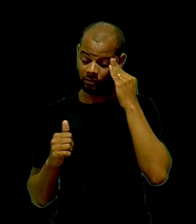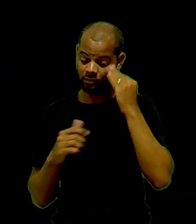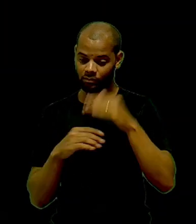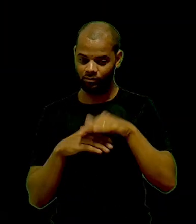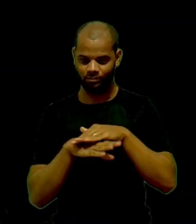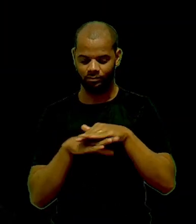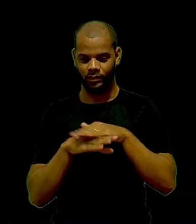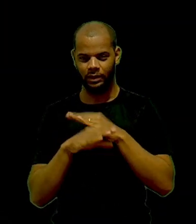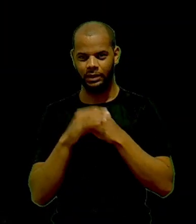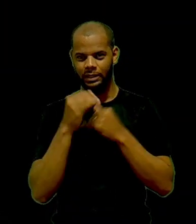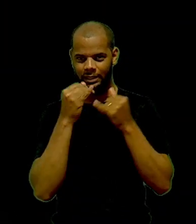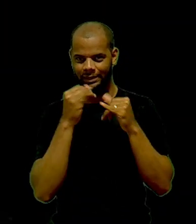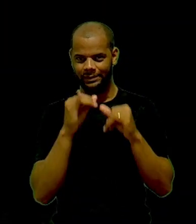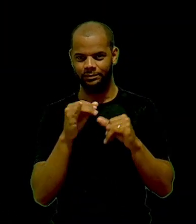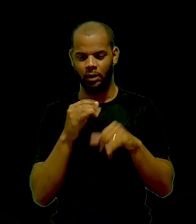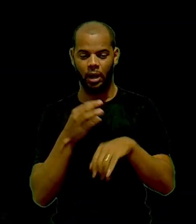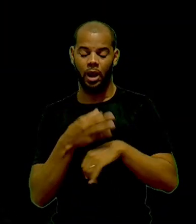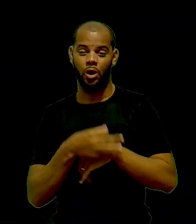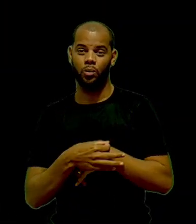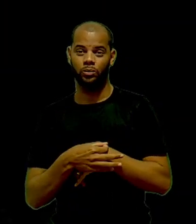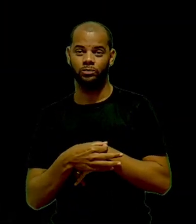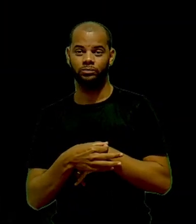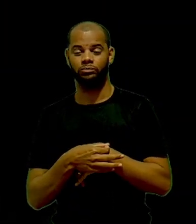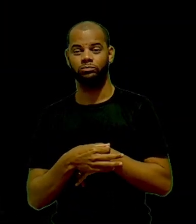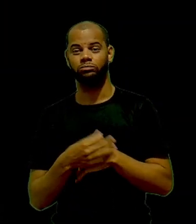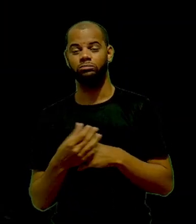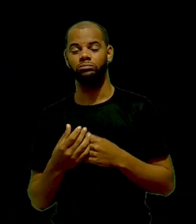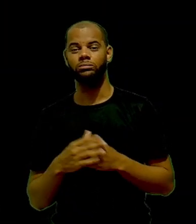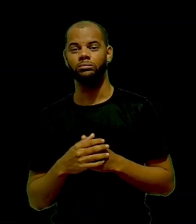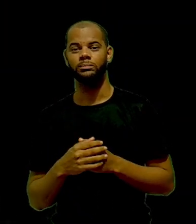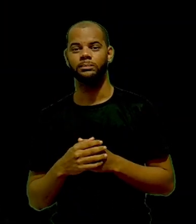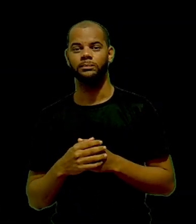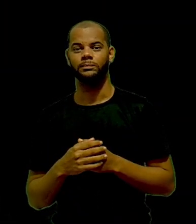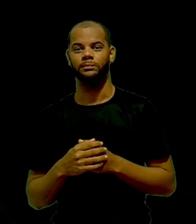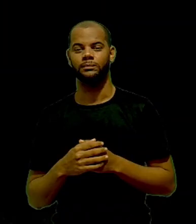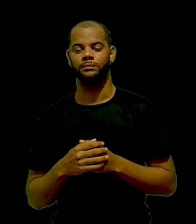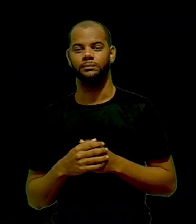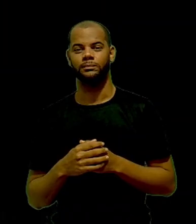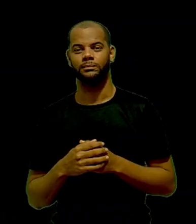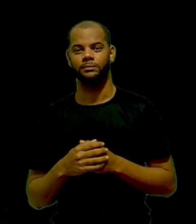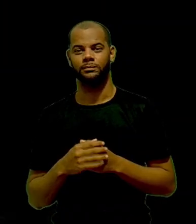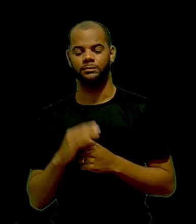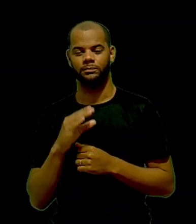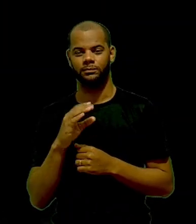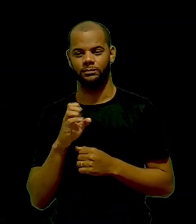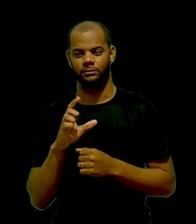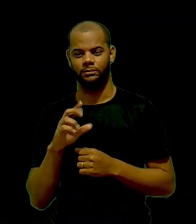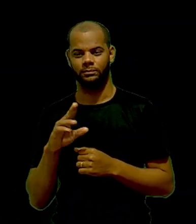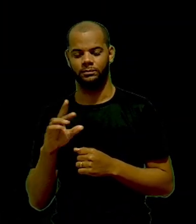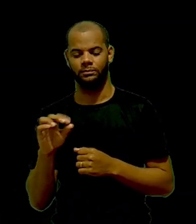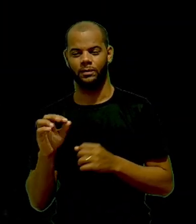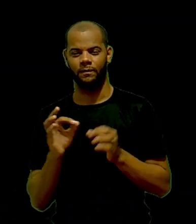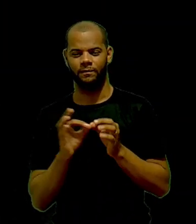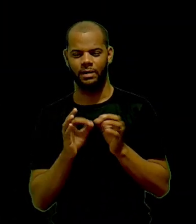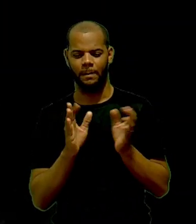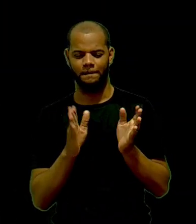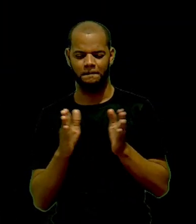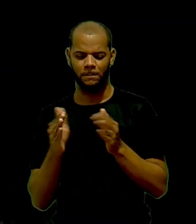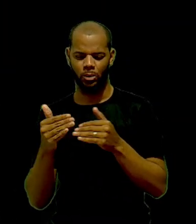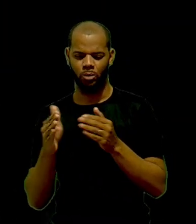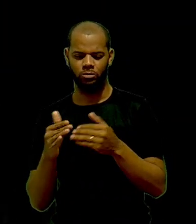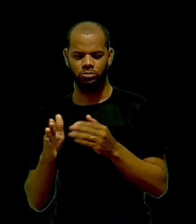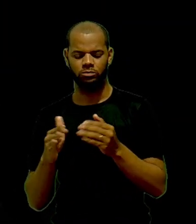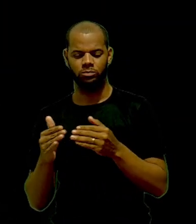de energia num relógio e então, da célula a gente faz módulos, racks,